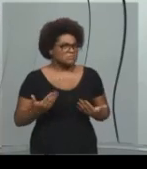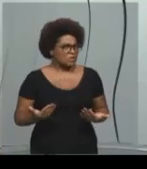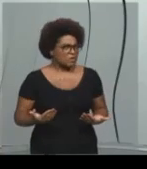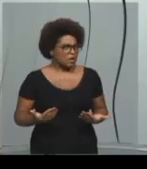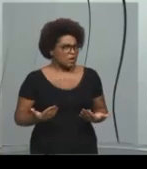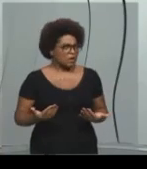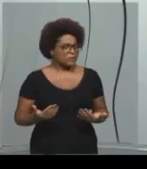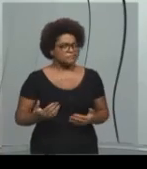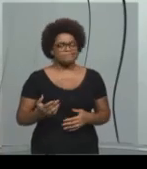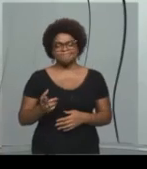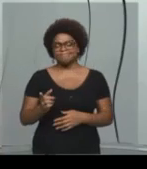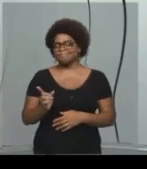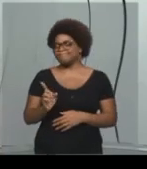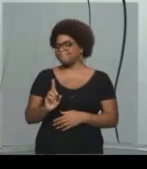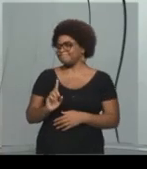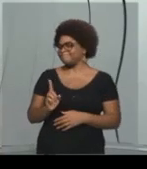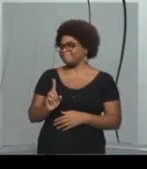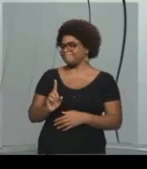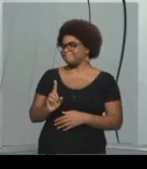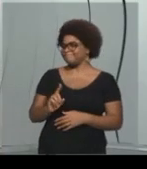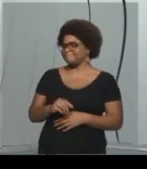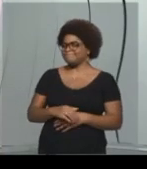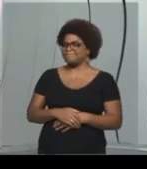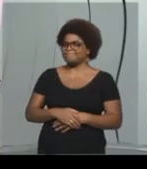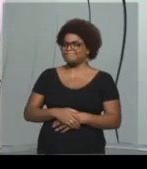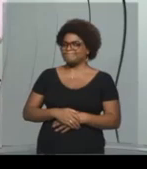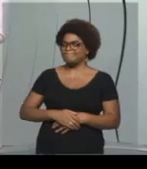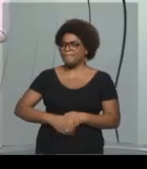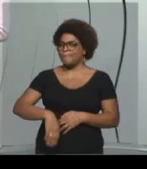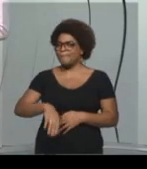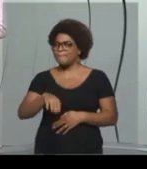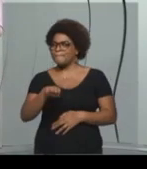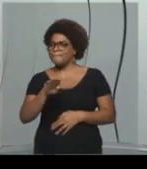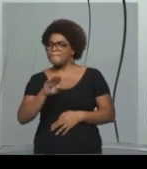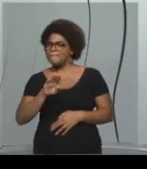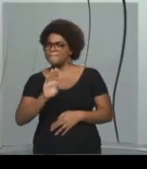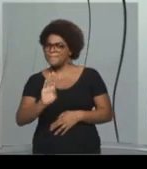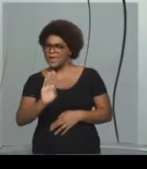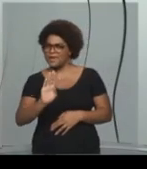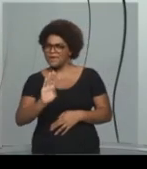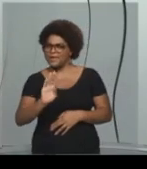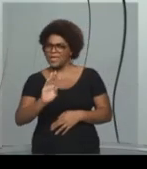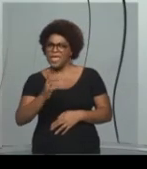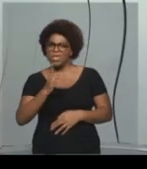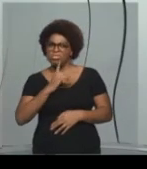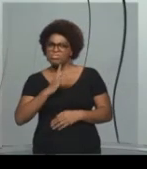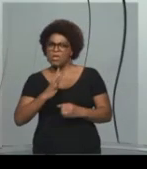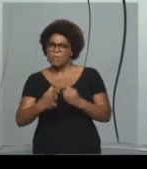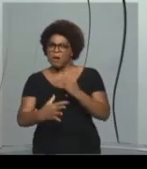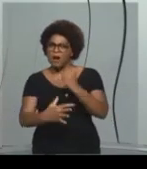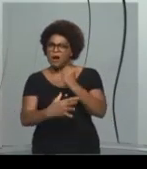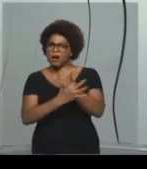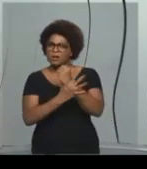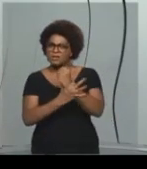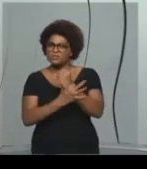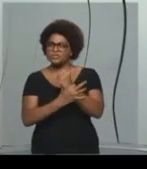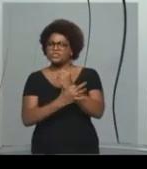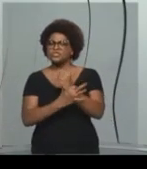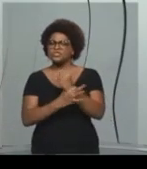né? Será que dá garantia de amplo acesso à cultura, ou seja,